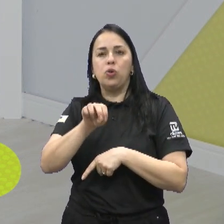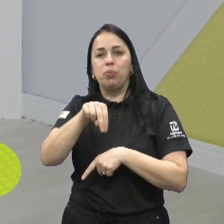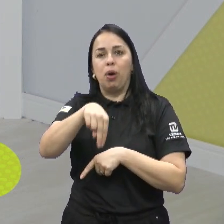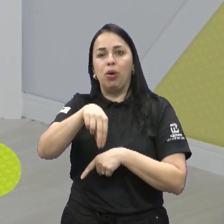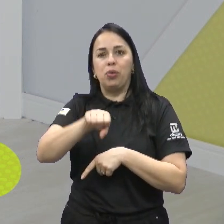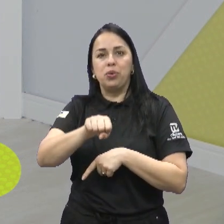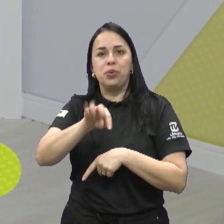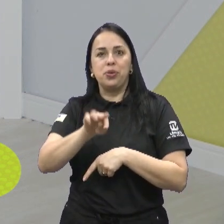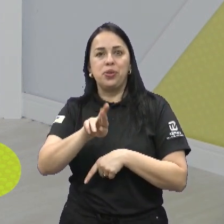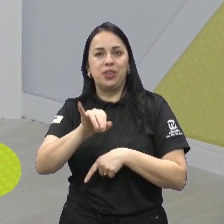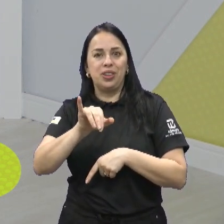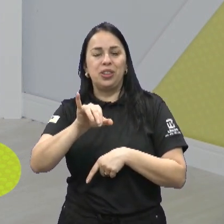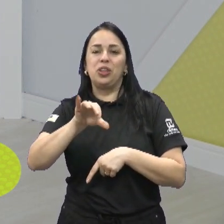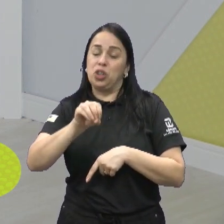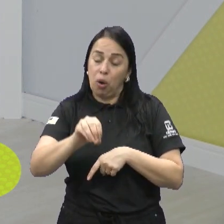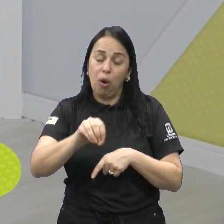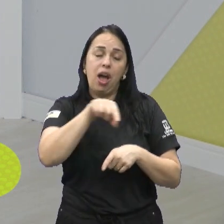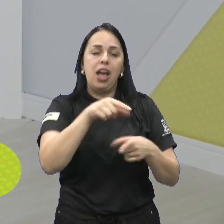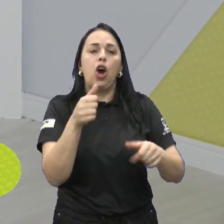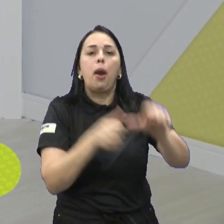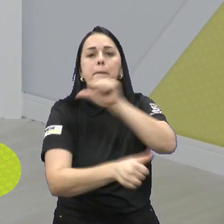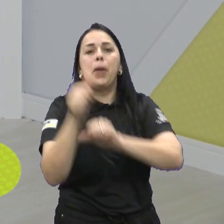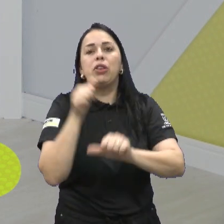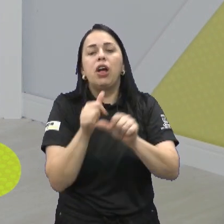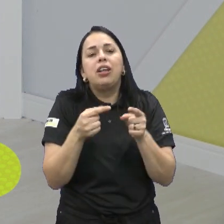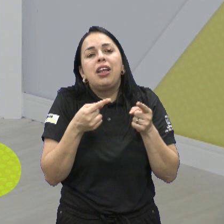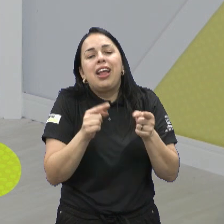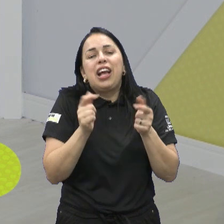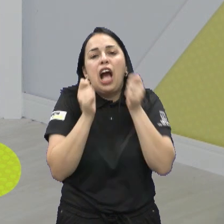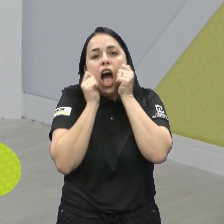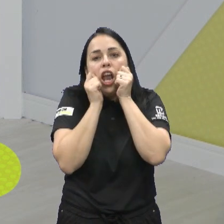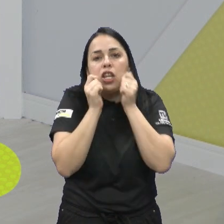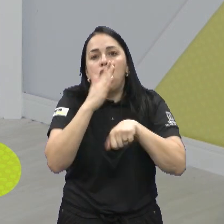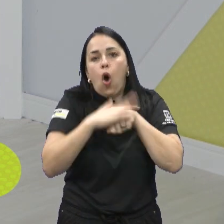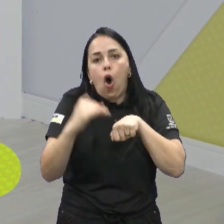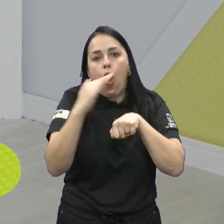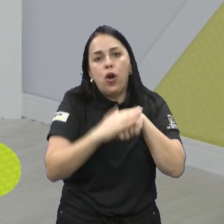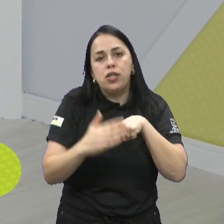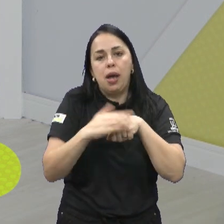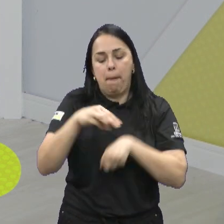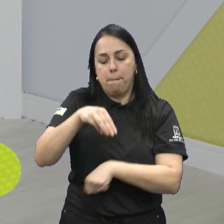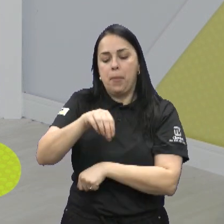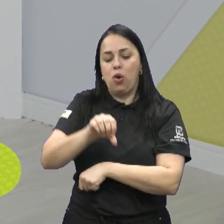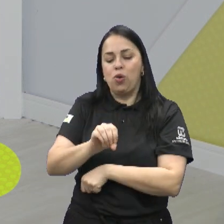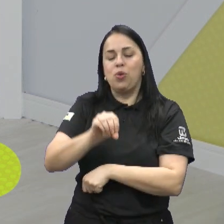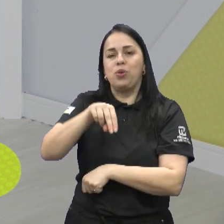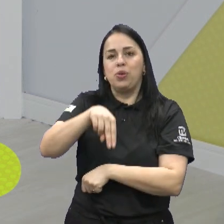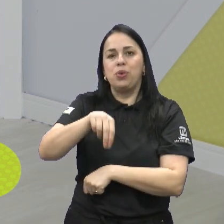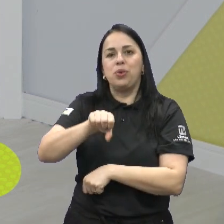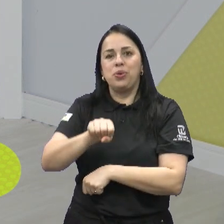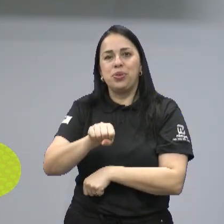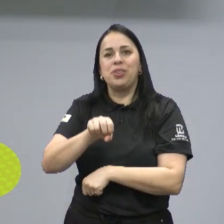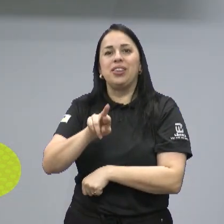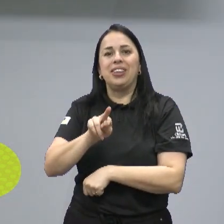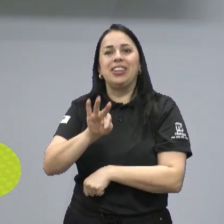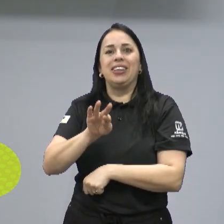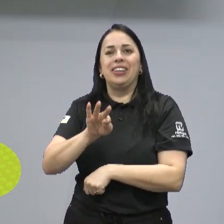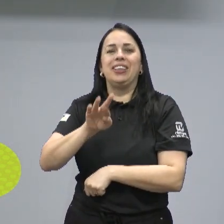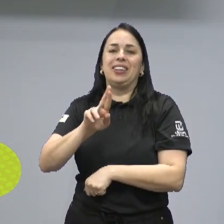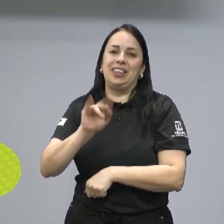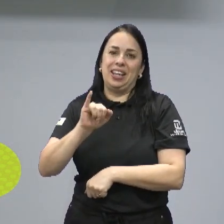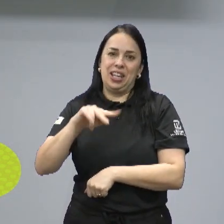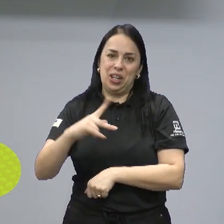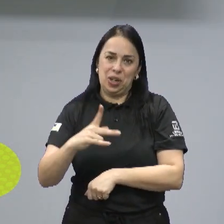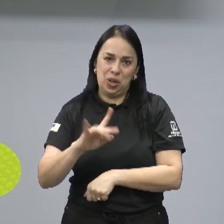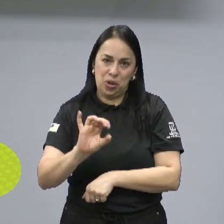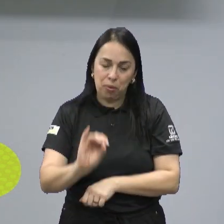virou Monstrinho de uma forma carinhosa, o nome pegou, por isso que ele se chama Ginásio Monstrinho. Vira junto também a cultura, viu, Paulito? Sem dúvidas,